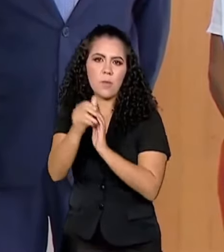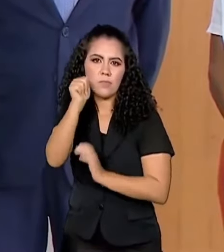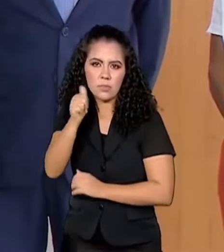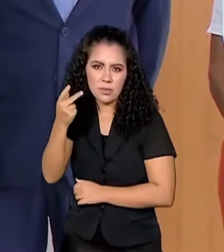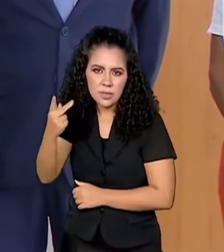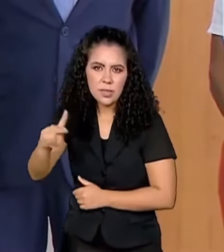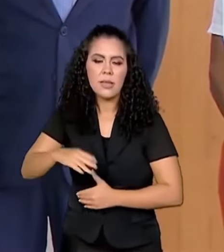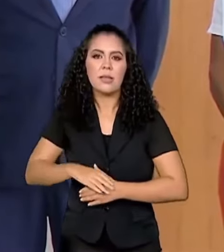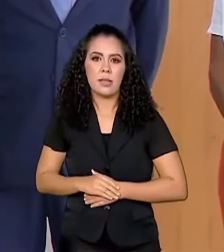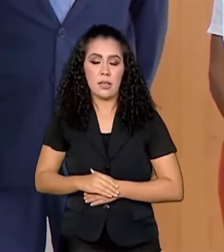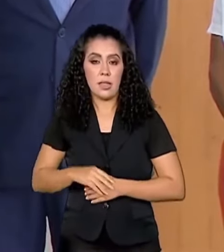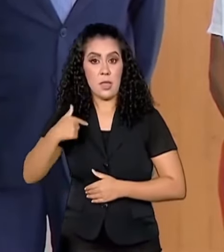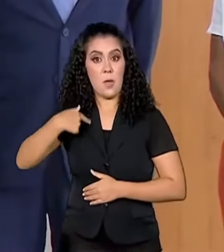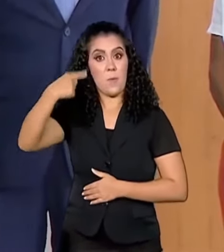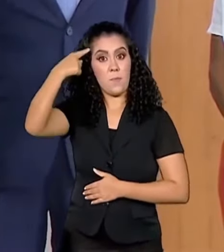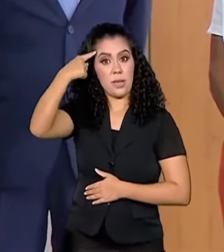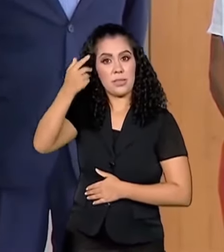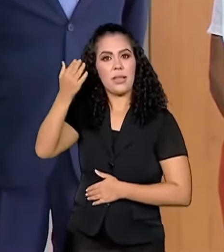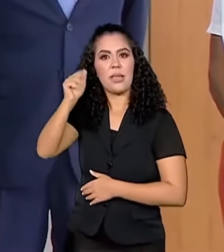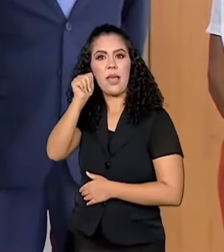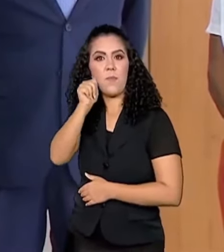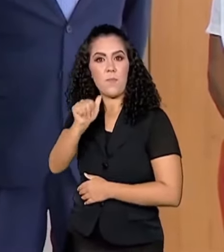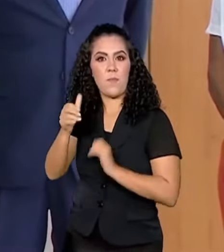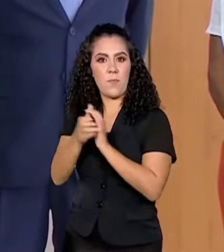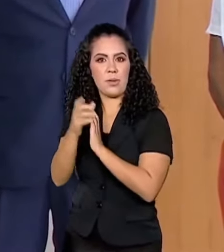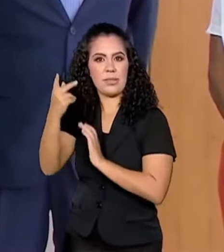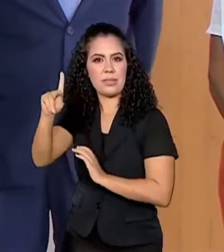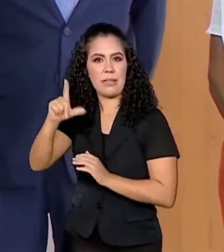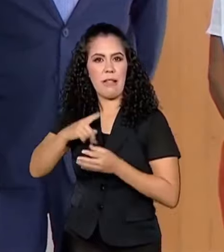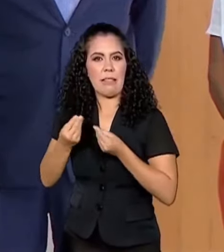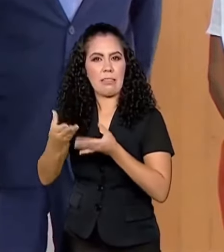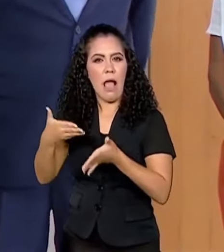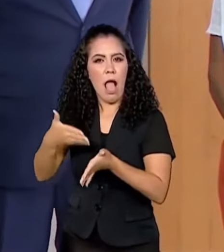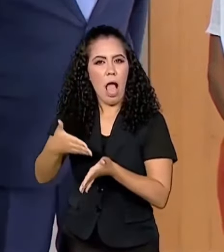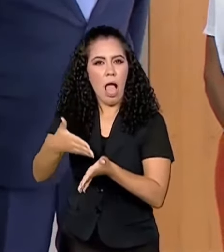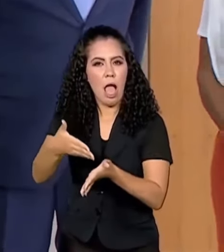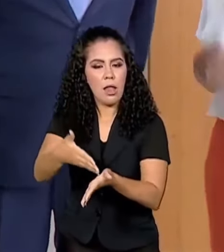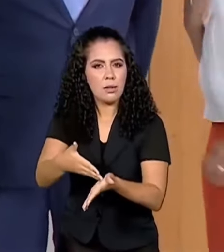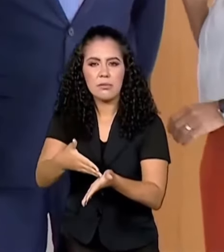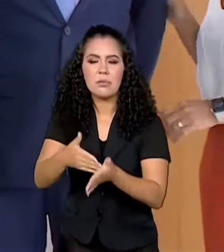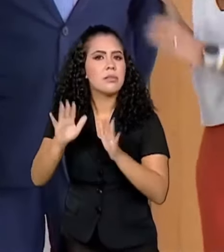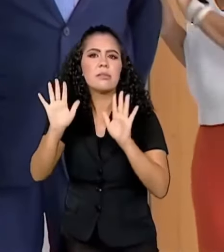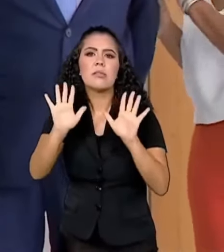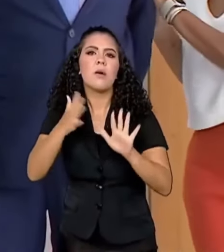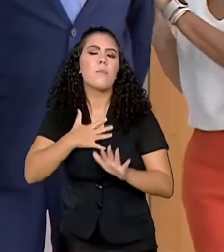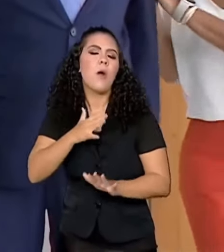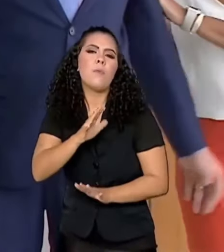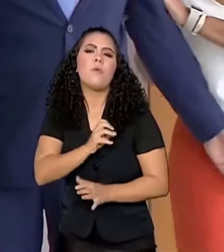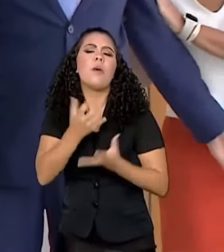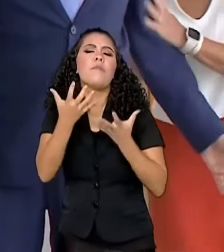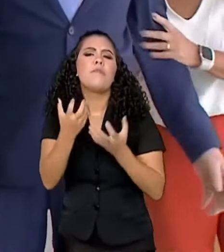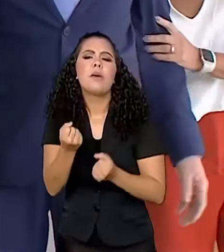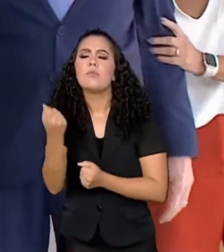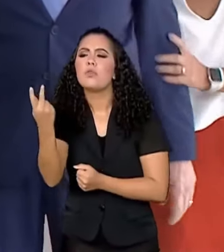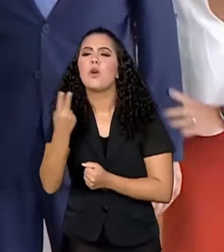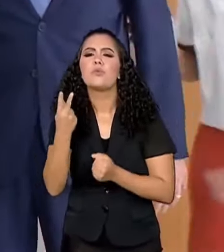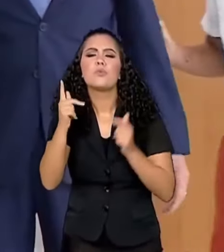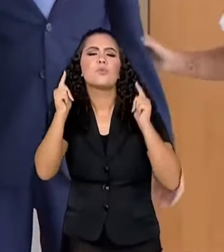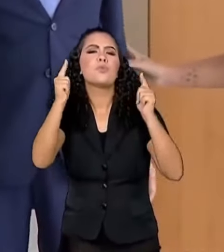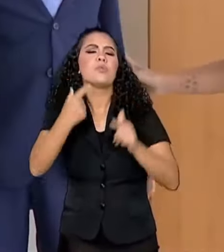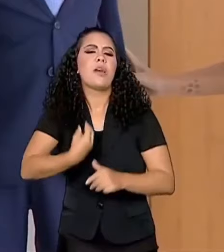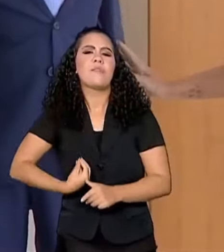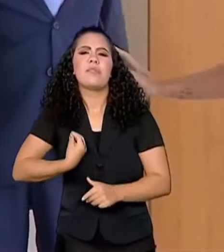ela ia colocar dificuldade dentro para ele sempre fala assim meu amor vamos viver nossa vida agora deixa para lá esse